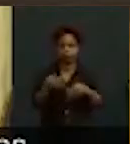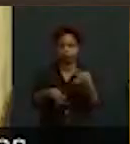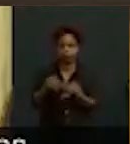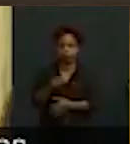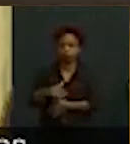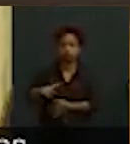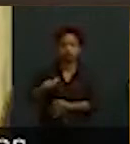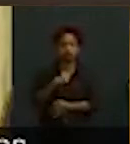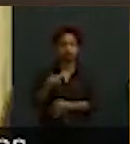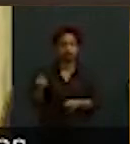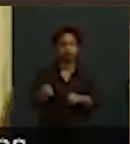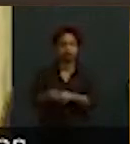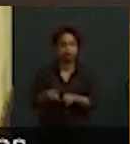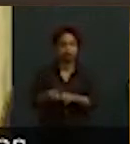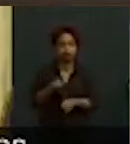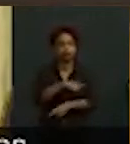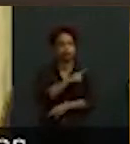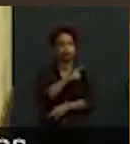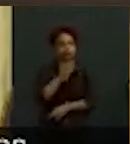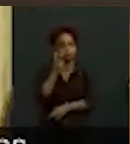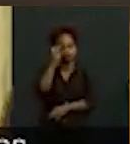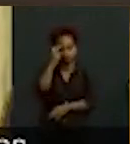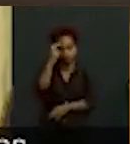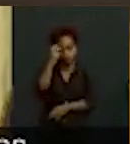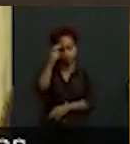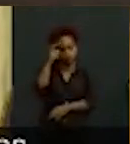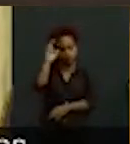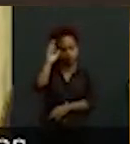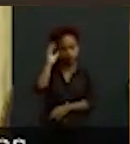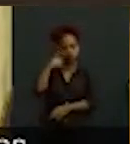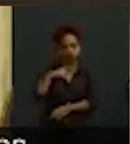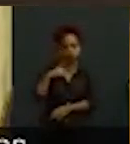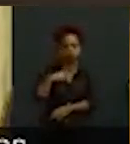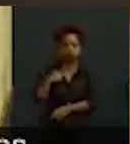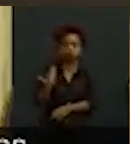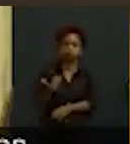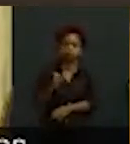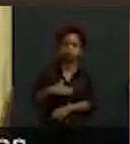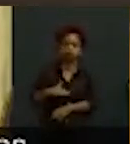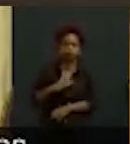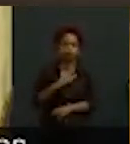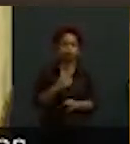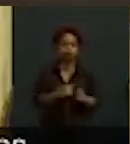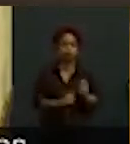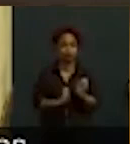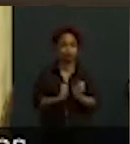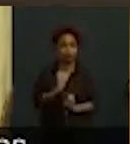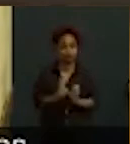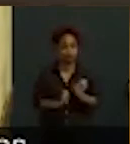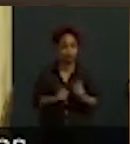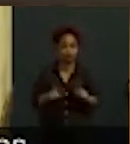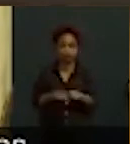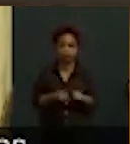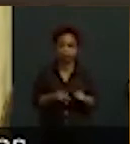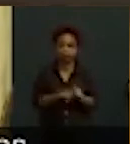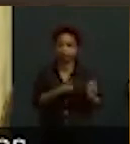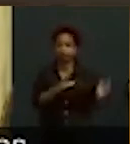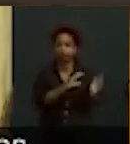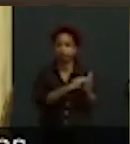judiciária e gestão do conhecimento e inteligência empresarial. Servidor